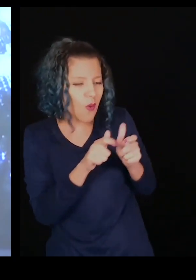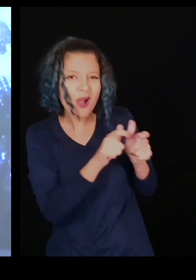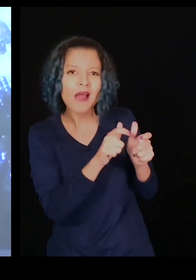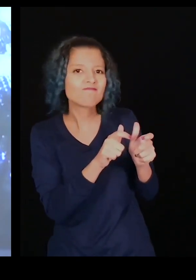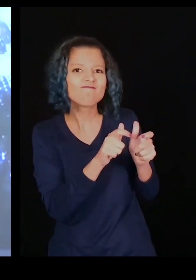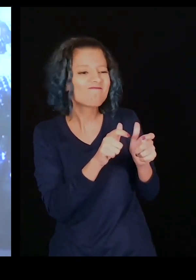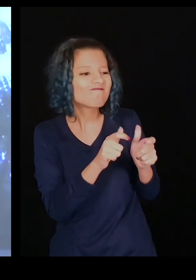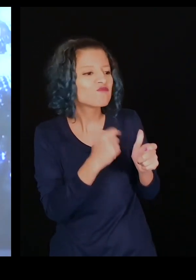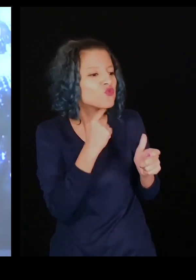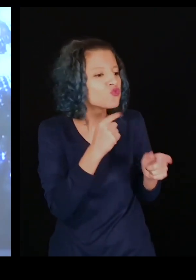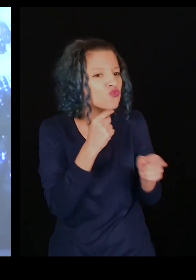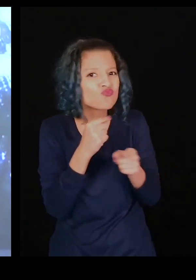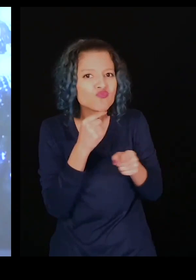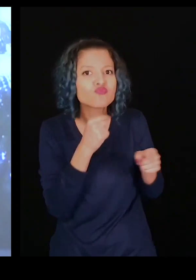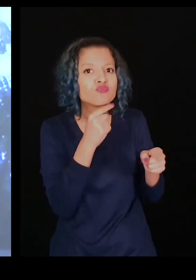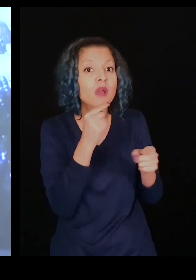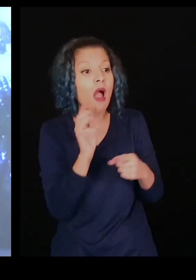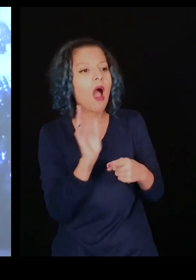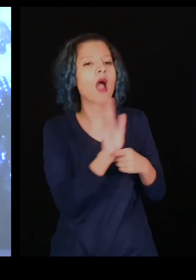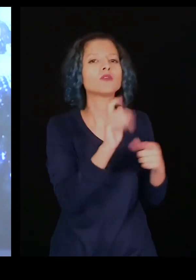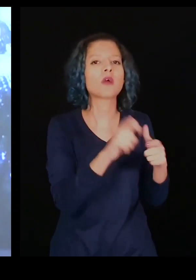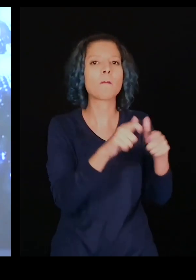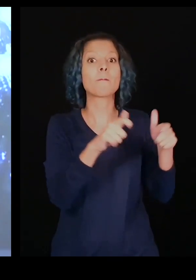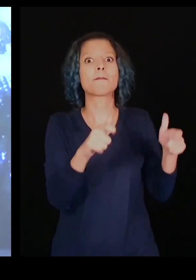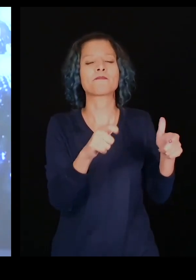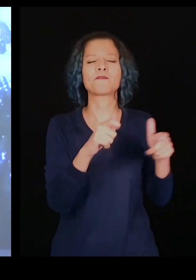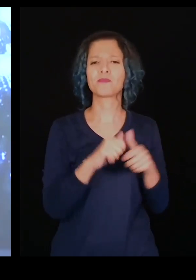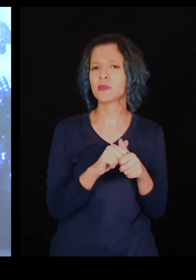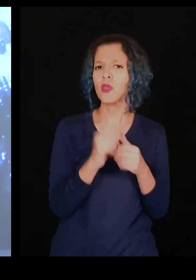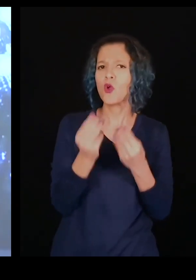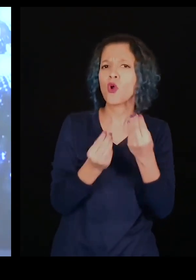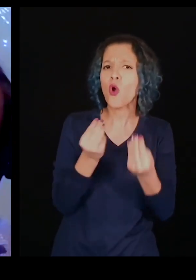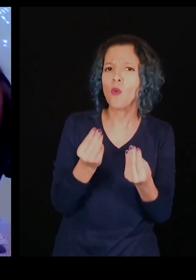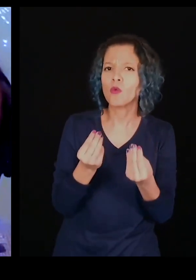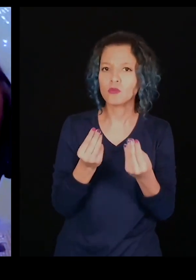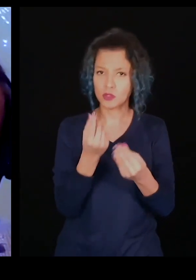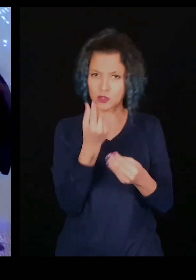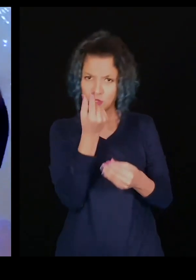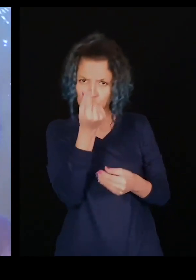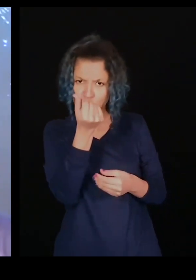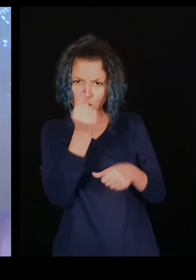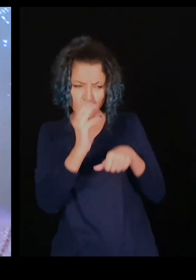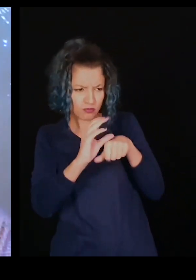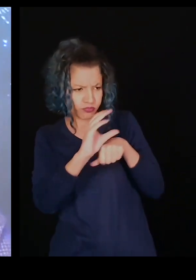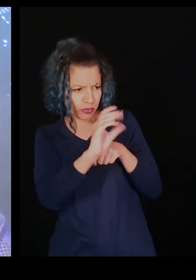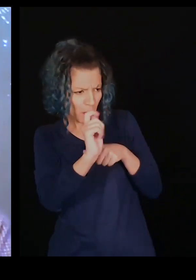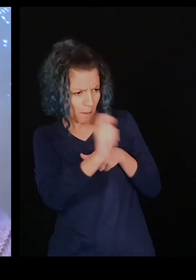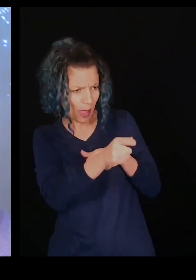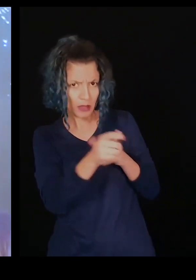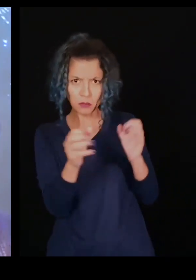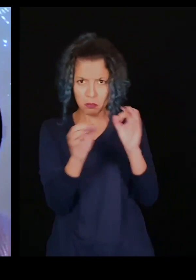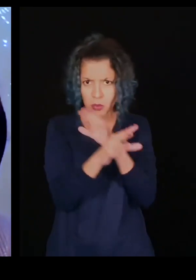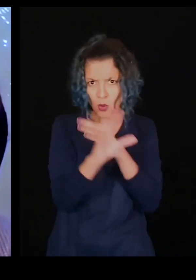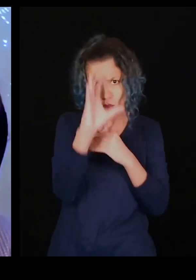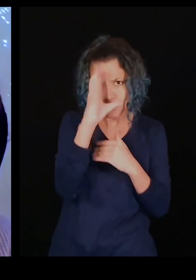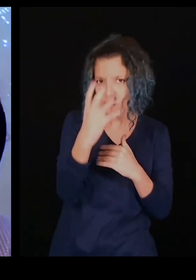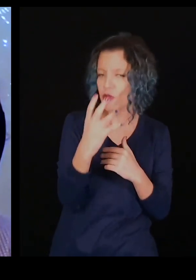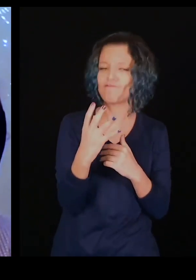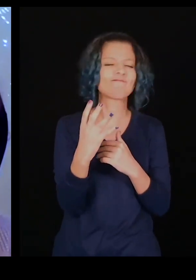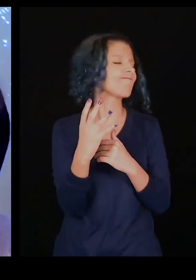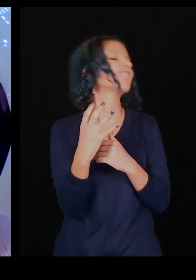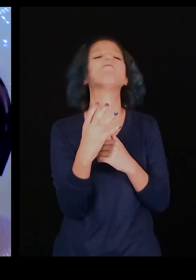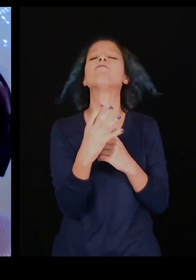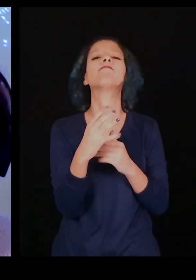e de realização cultural. Então, como é que a gente pode fazer isso? Não é só dando dinheiro. Não vai resolver, porque muitas vezes não há